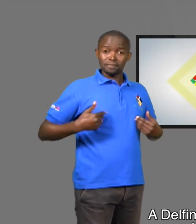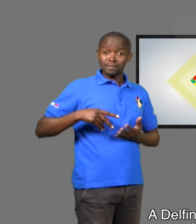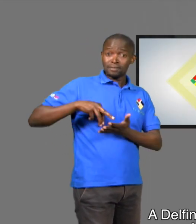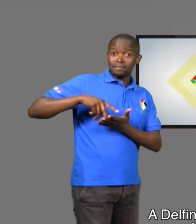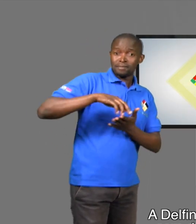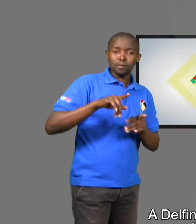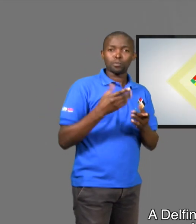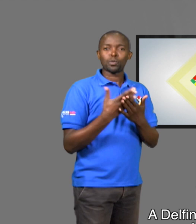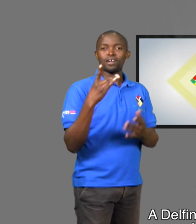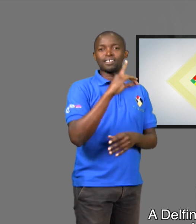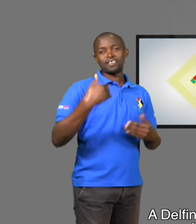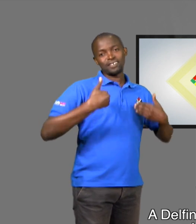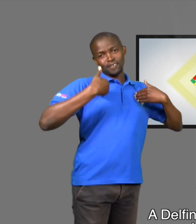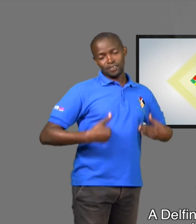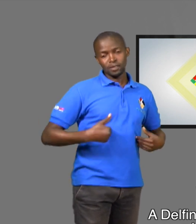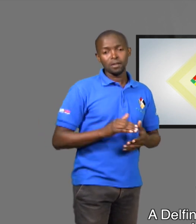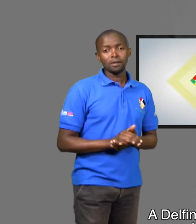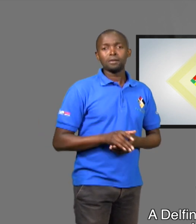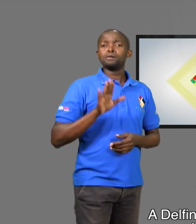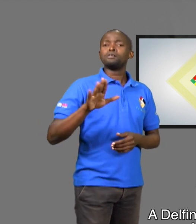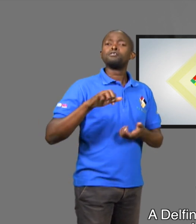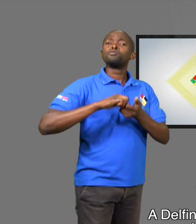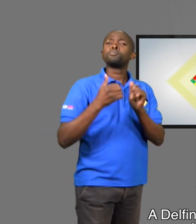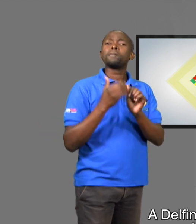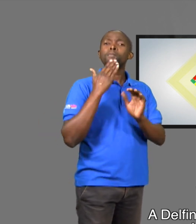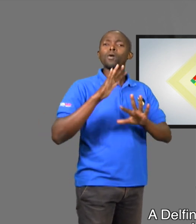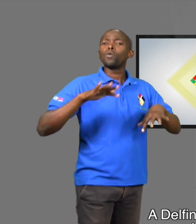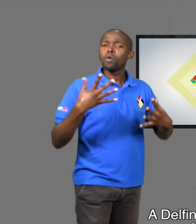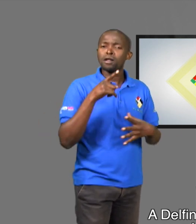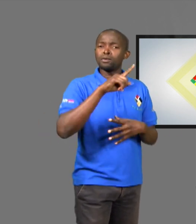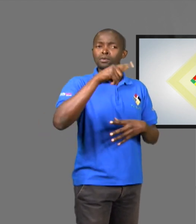A Delfina é uma menina com deficiência física.